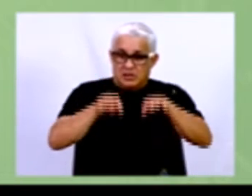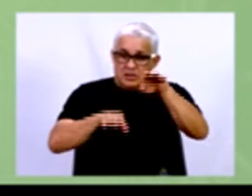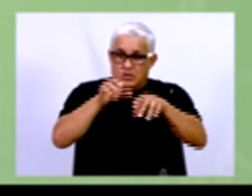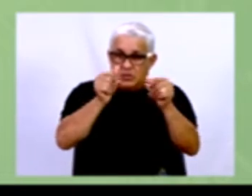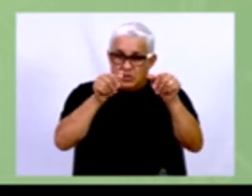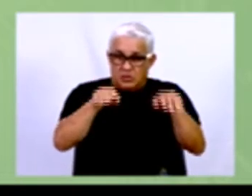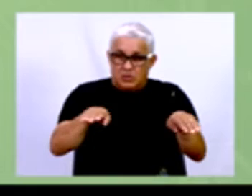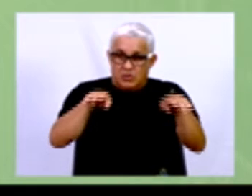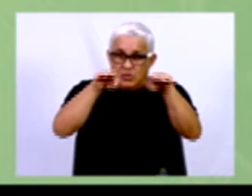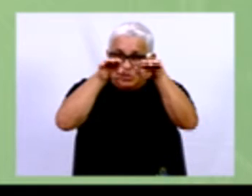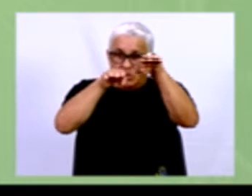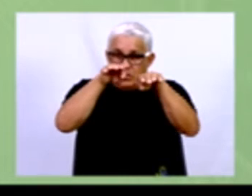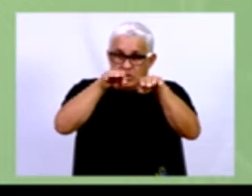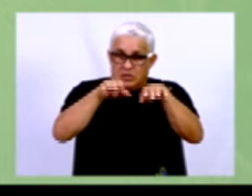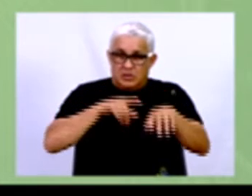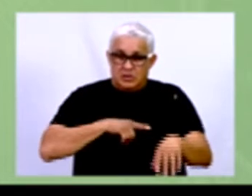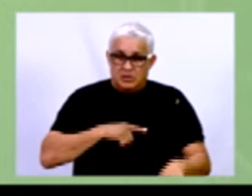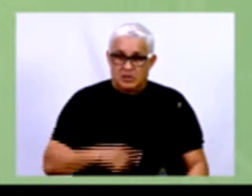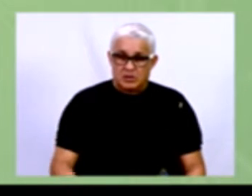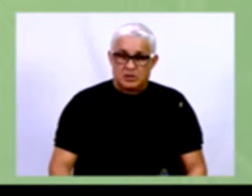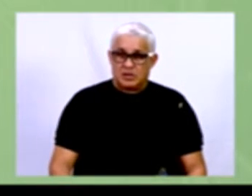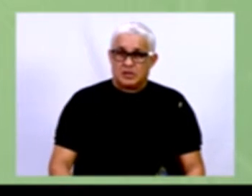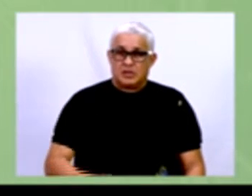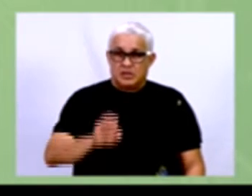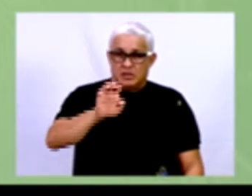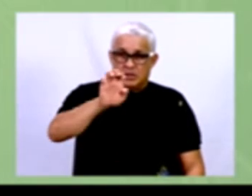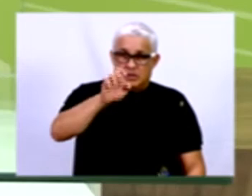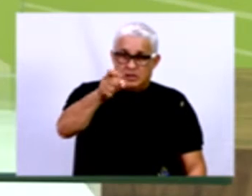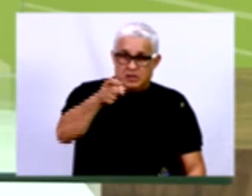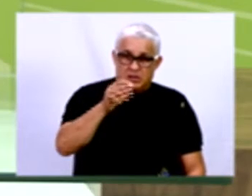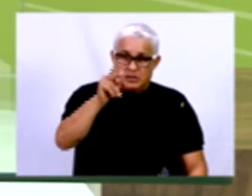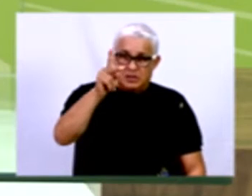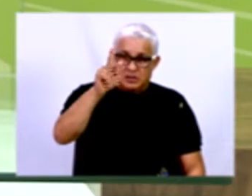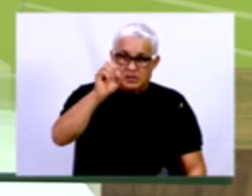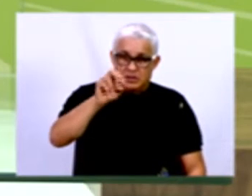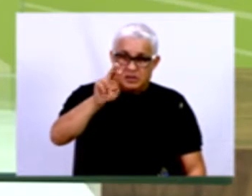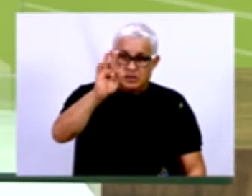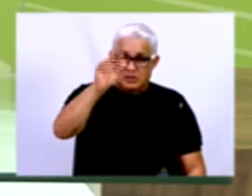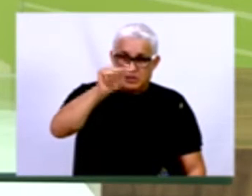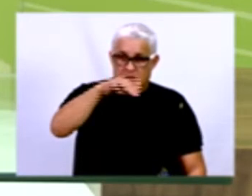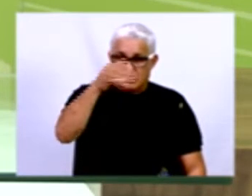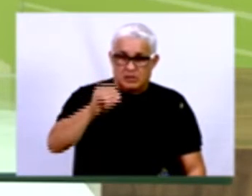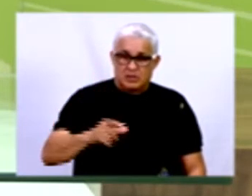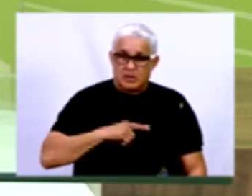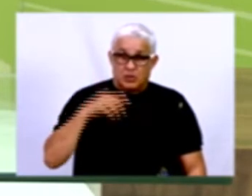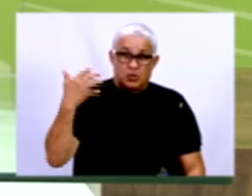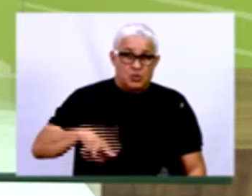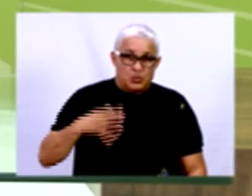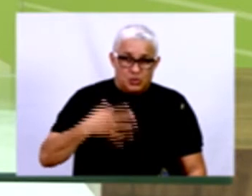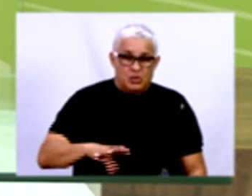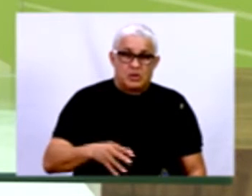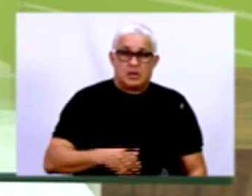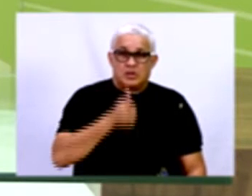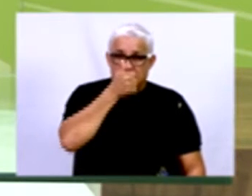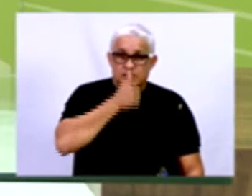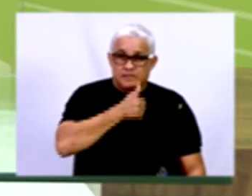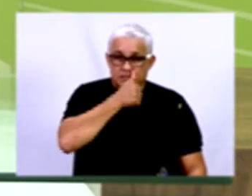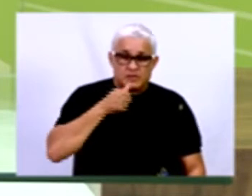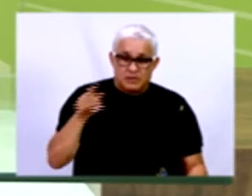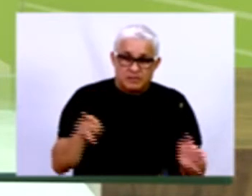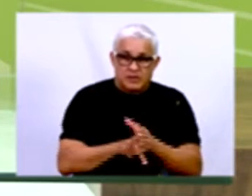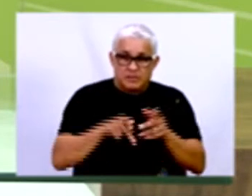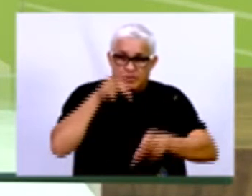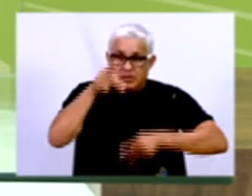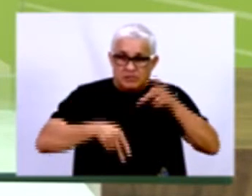guardar isso. Quando a gente está fazendo muita exportação, às vezes isso vai se traduzir num sacrifício para a população. Imagina se tudo que a gente produzisse, a